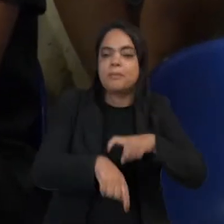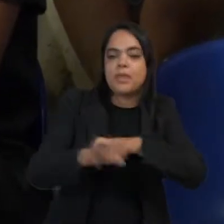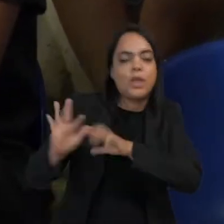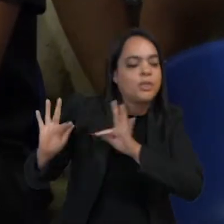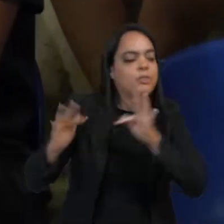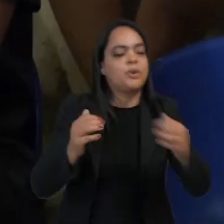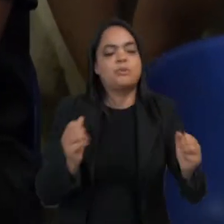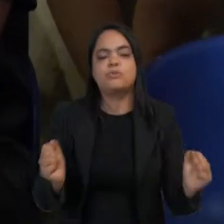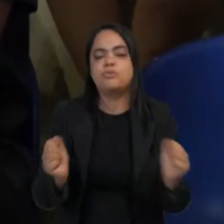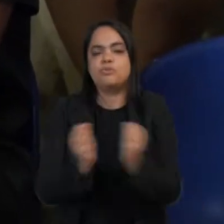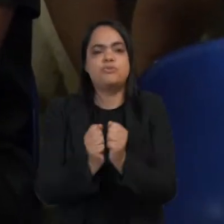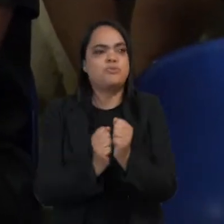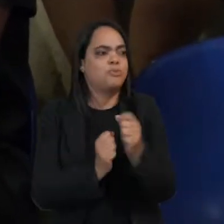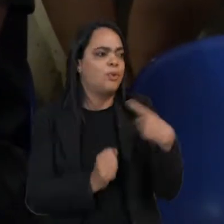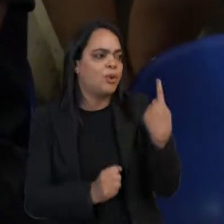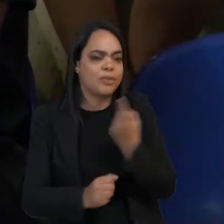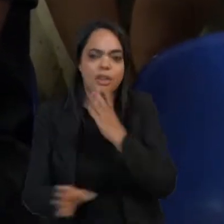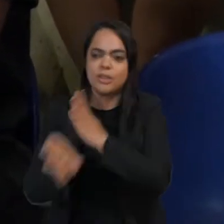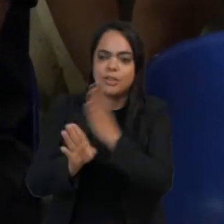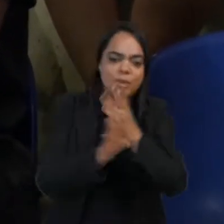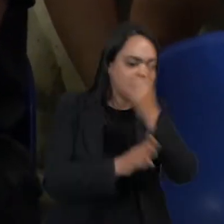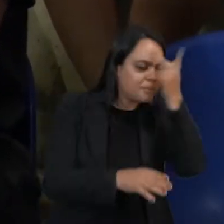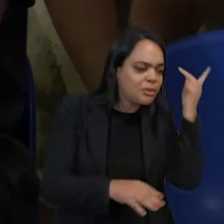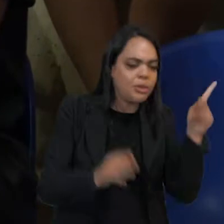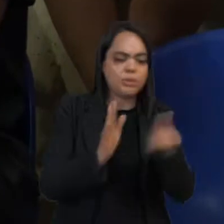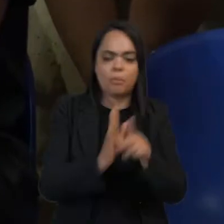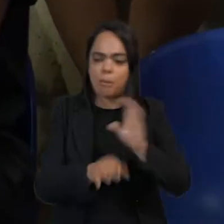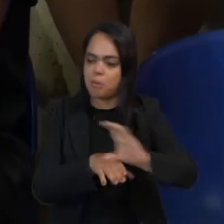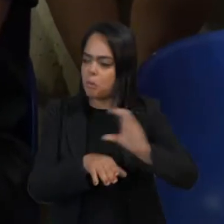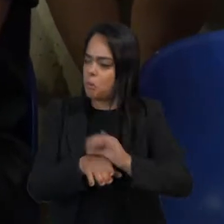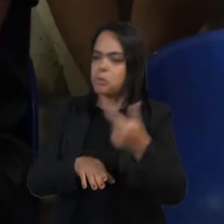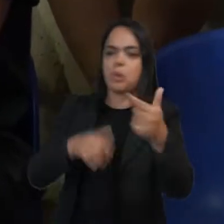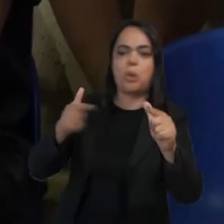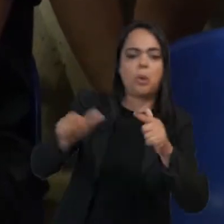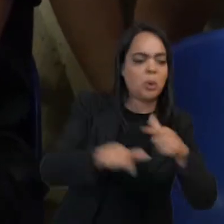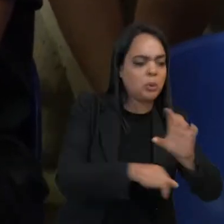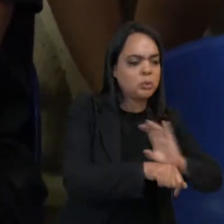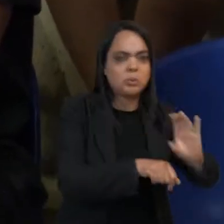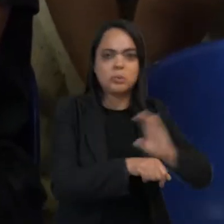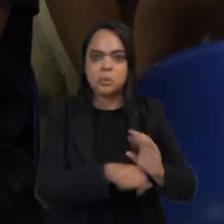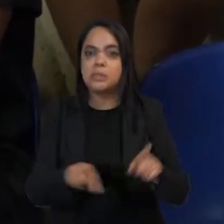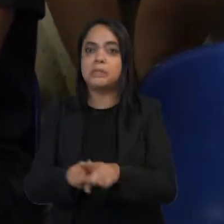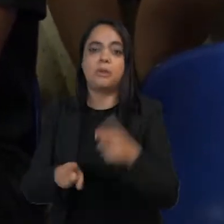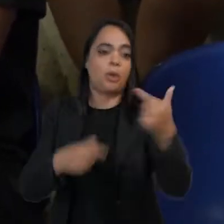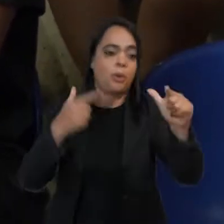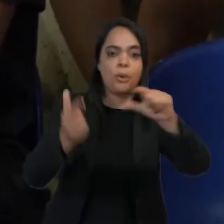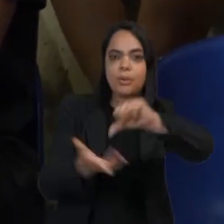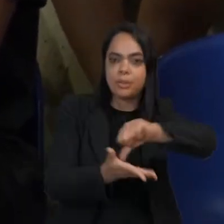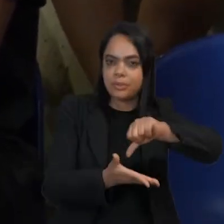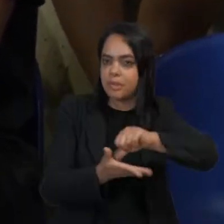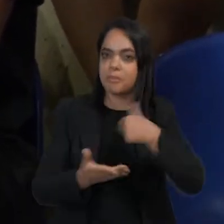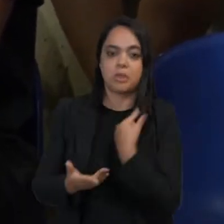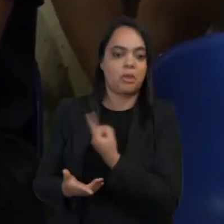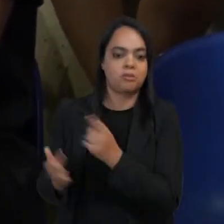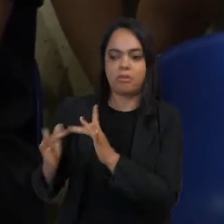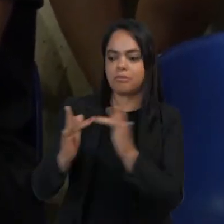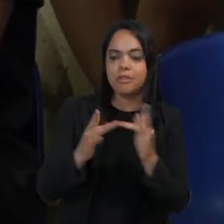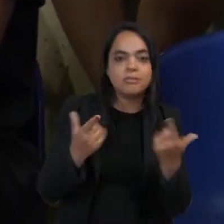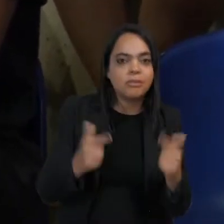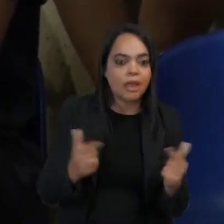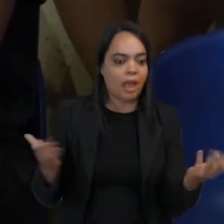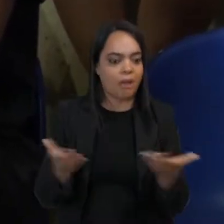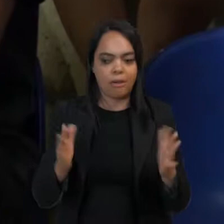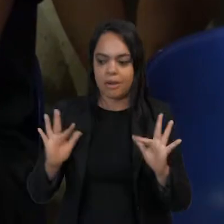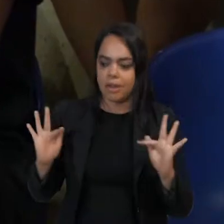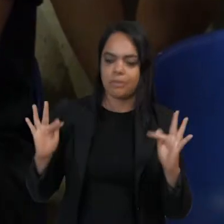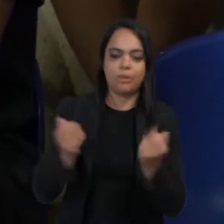que tá todo mundo junto na faculdade, que a gente pode ver tanta galera do nosso curso quanto outros cursos até de outro campus que a gente não tem muito contato. Então é aquele momento